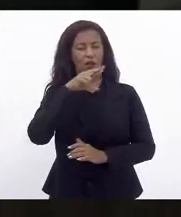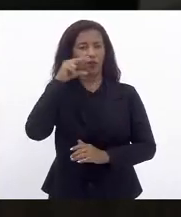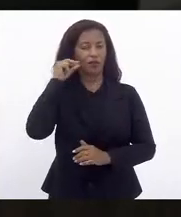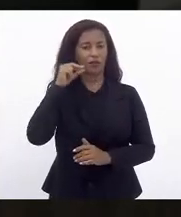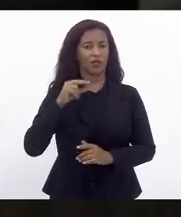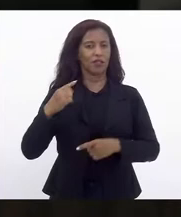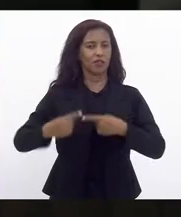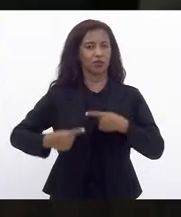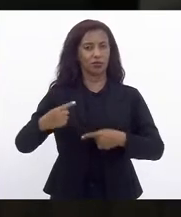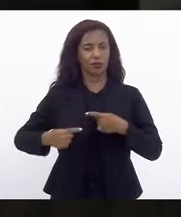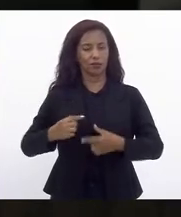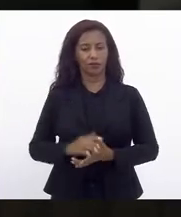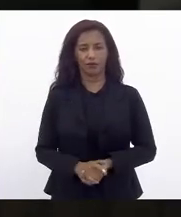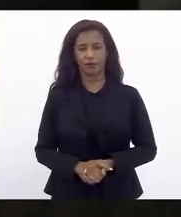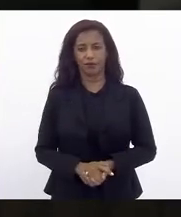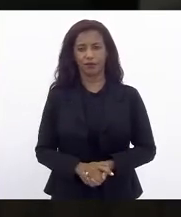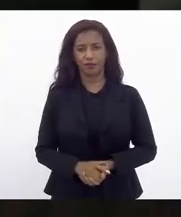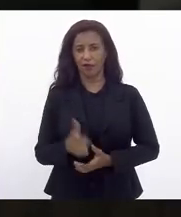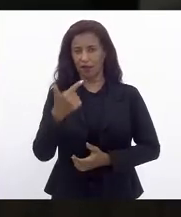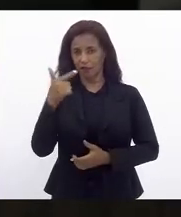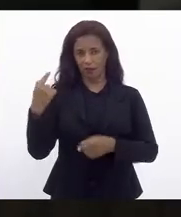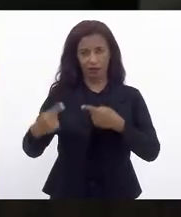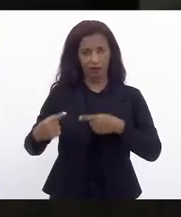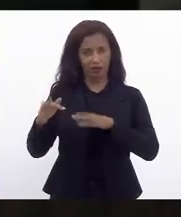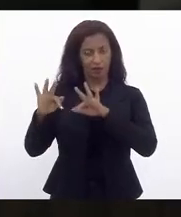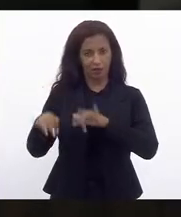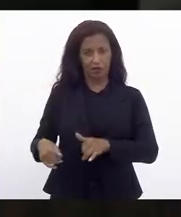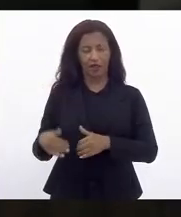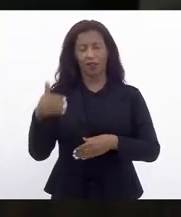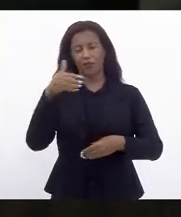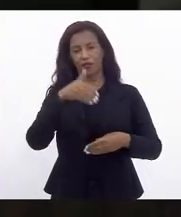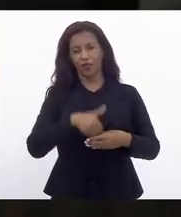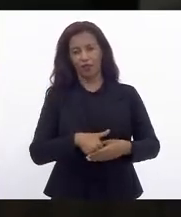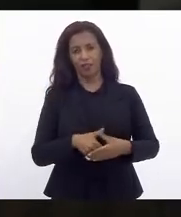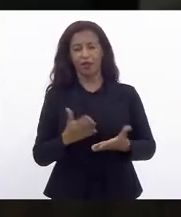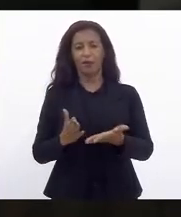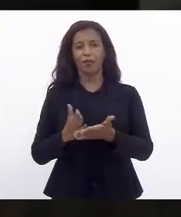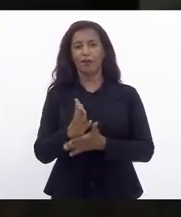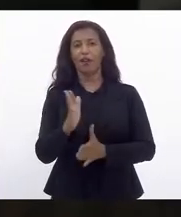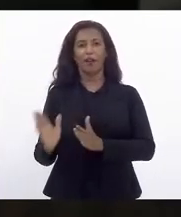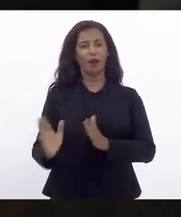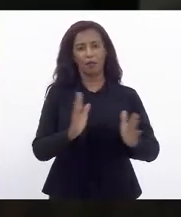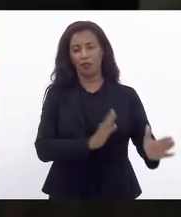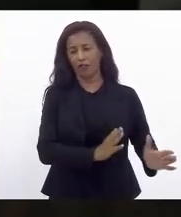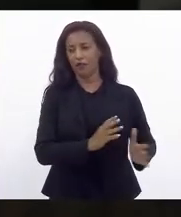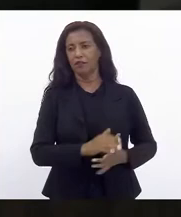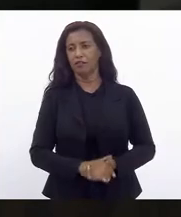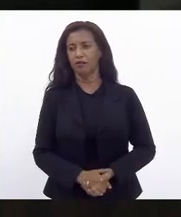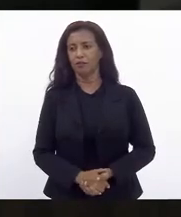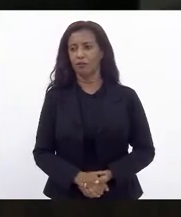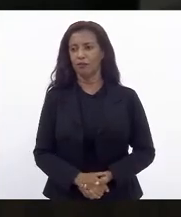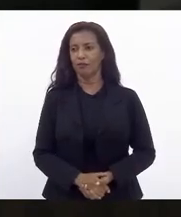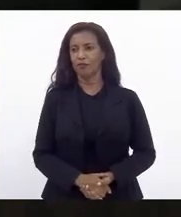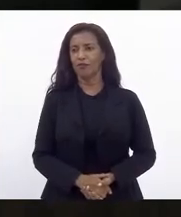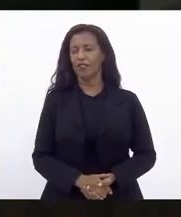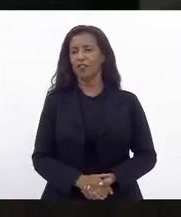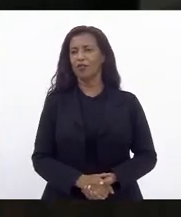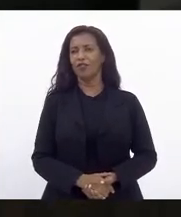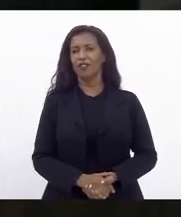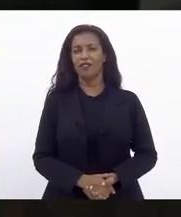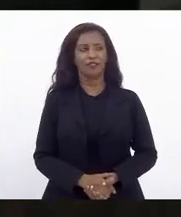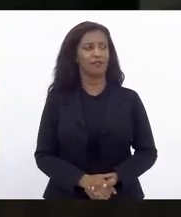Em discussão. Não havendo que queira discutir, encerrada a discussão. Em votação, os senhores que aprovam permaneçam como estão aprovados. Vai à